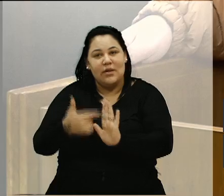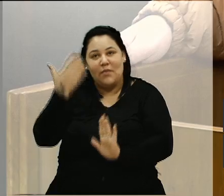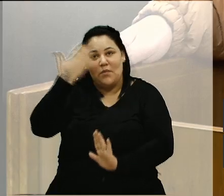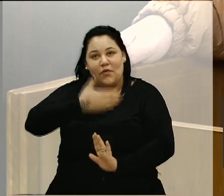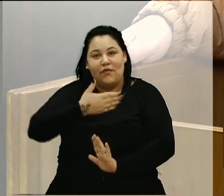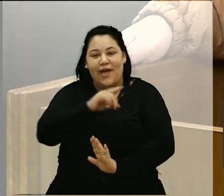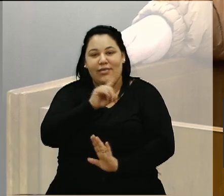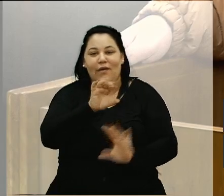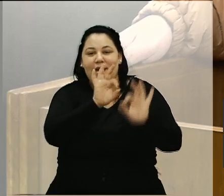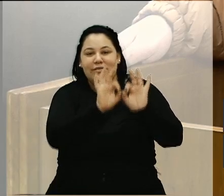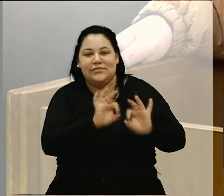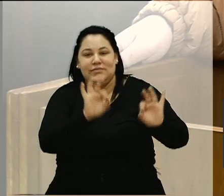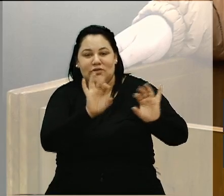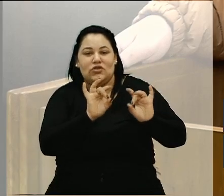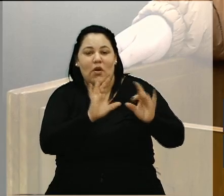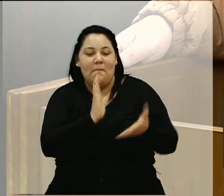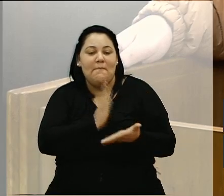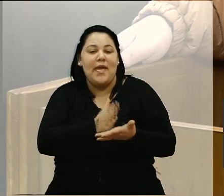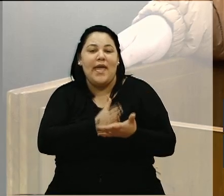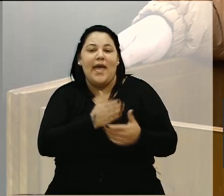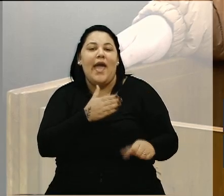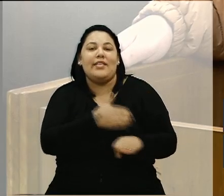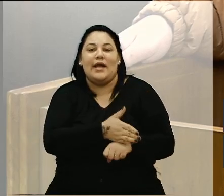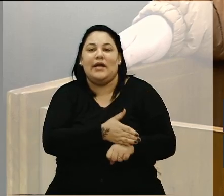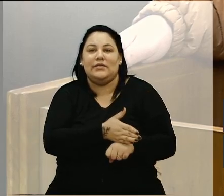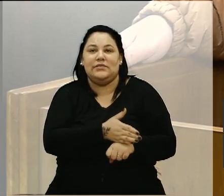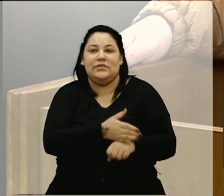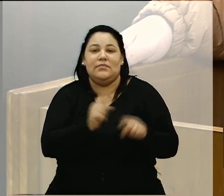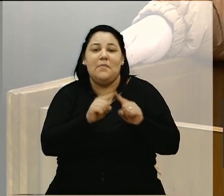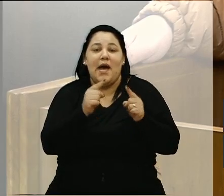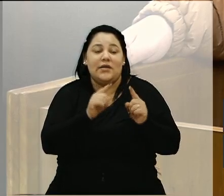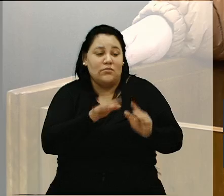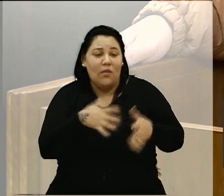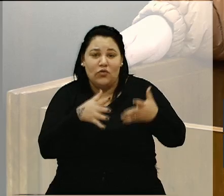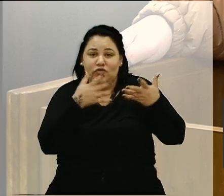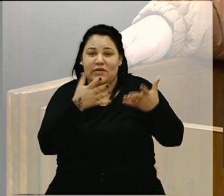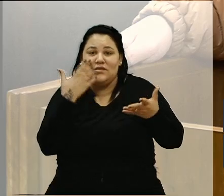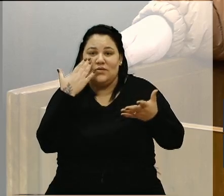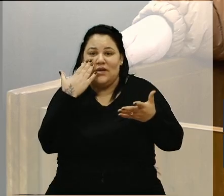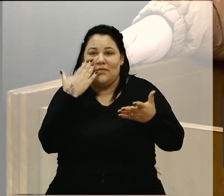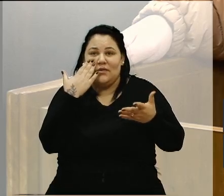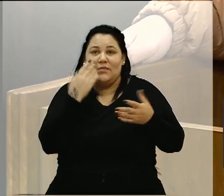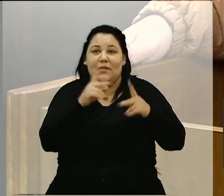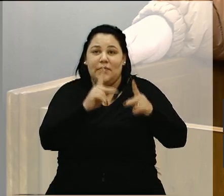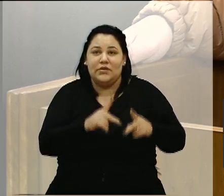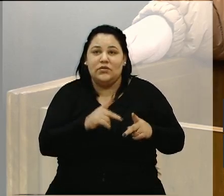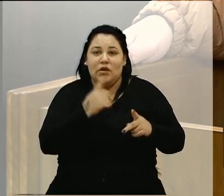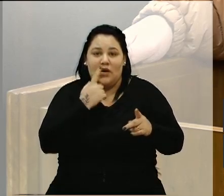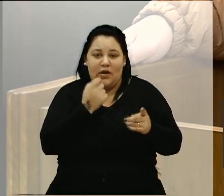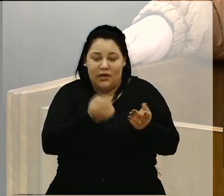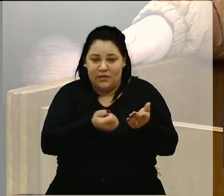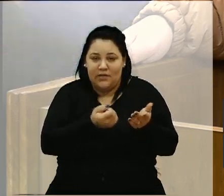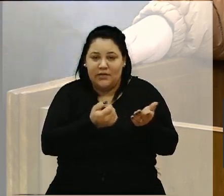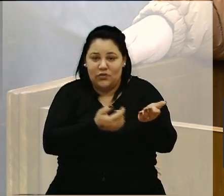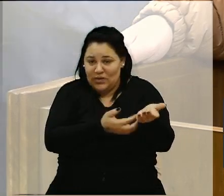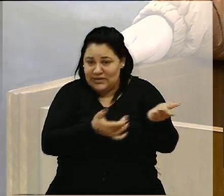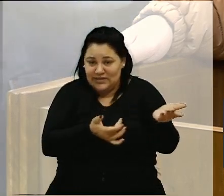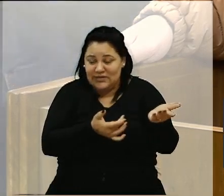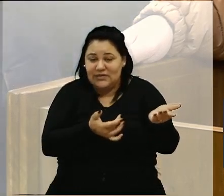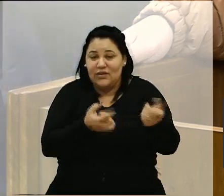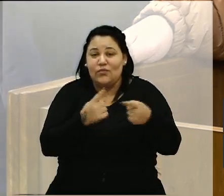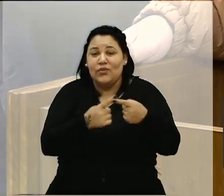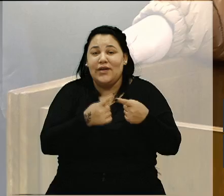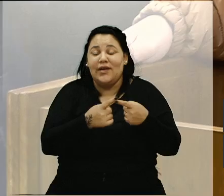simplesmente para meia entrada, mas até para ser como um estímulo para os doadores de sangue, que tá sempre, os bancos sempre precisando de doação de